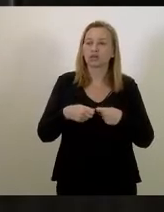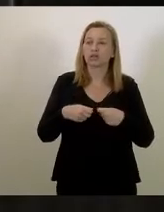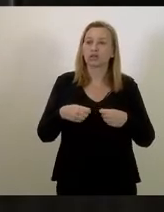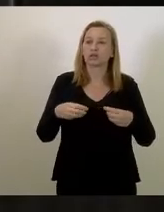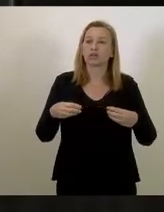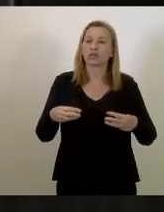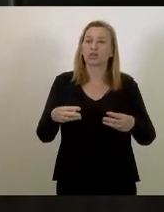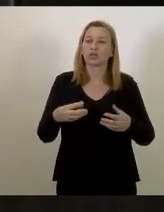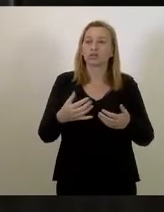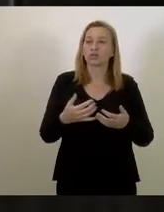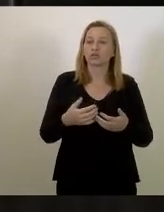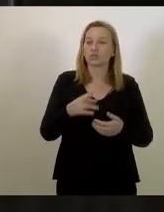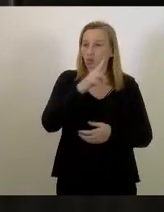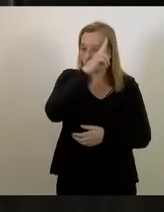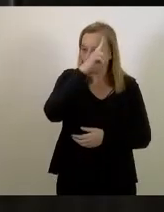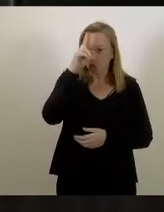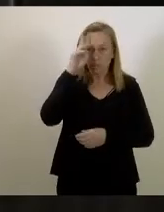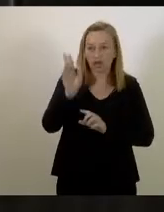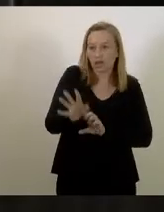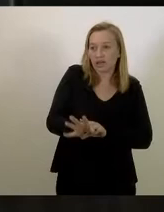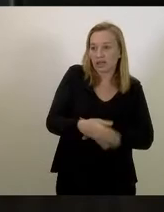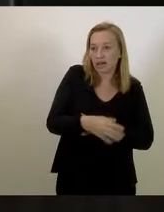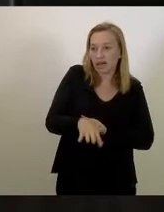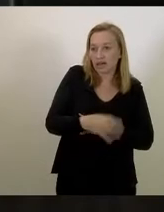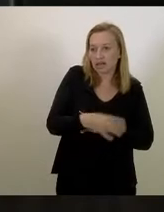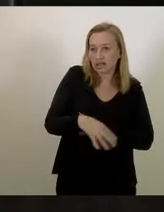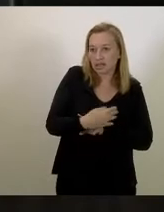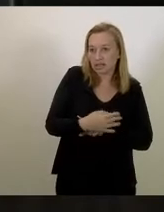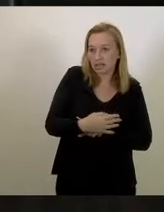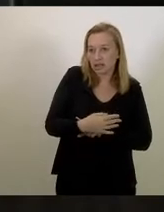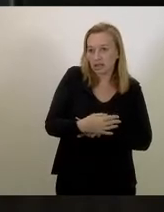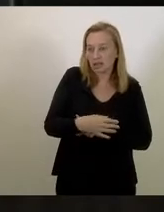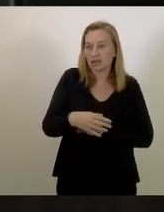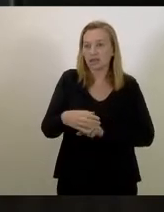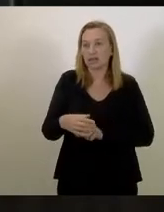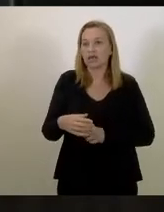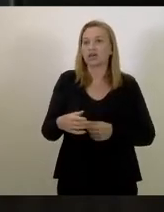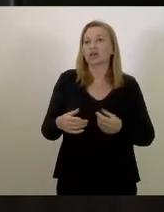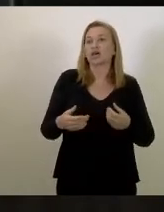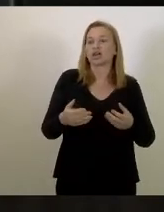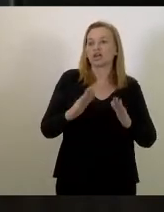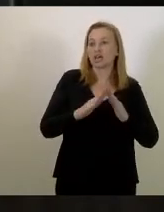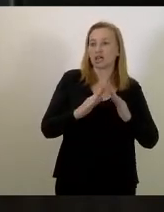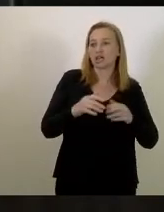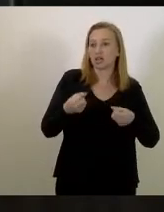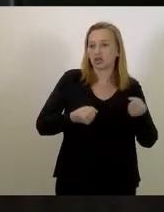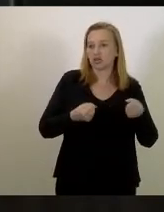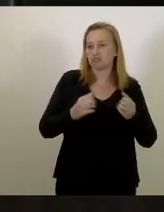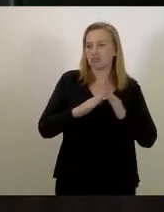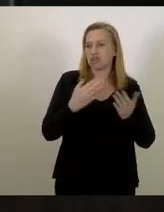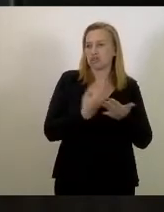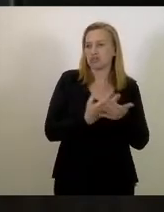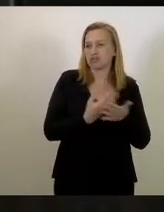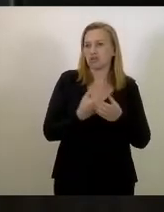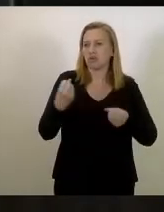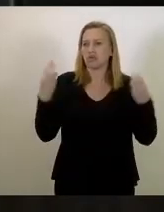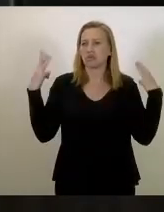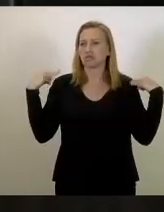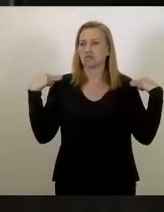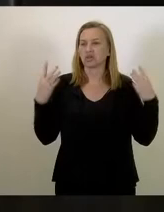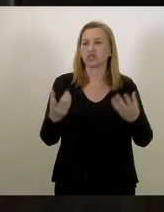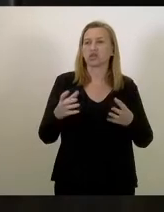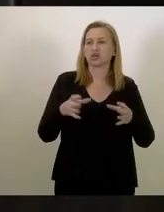aplicativo táxi van de passageiros e escolar na forma que menciona parecer das comissões de constituição e justiça